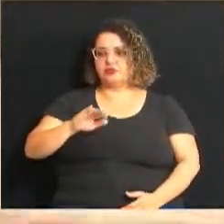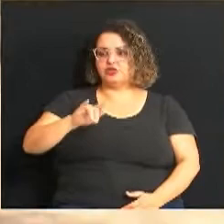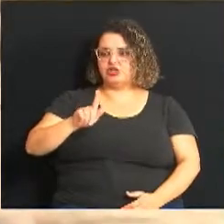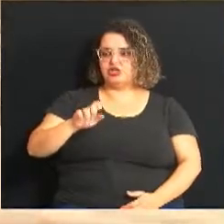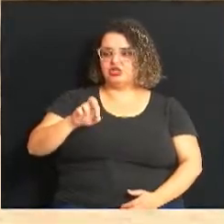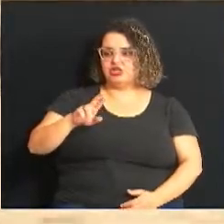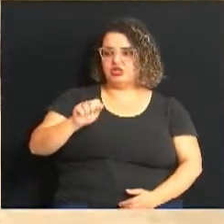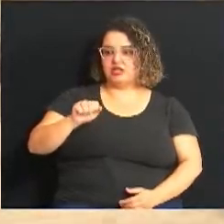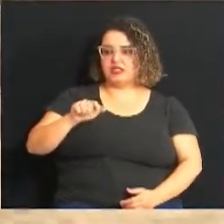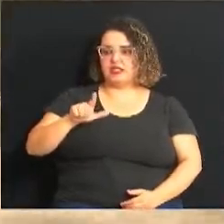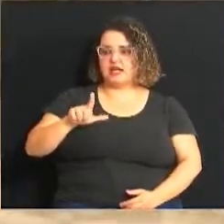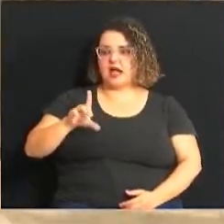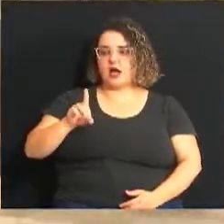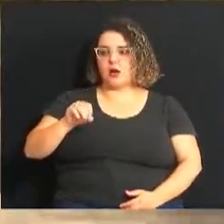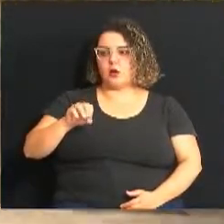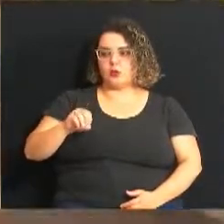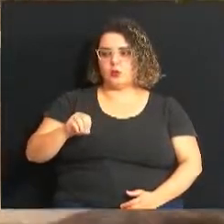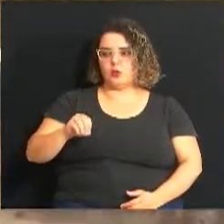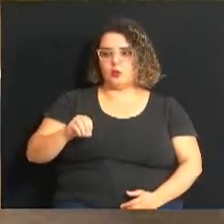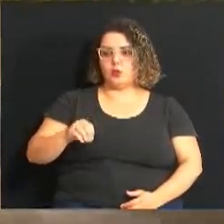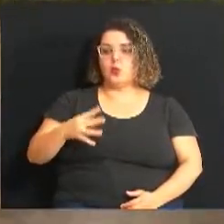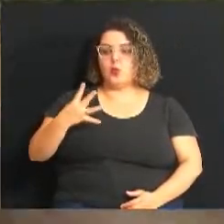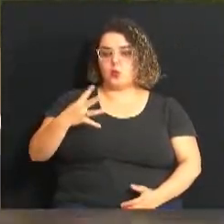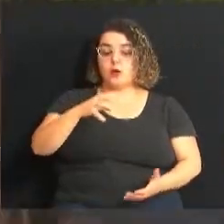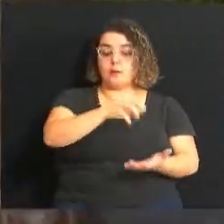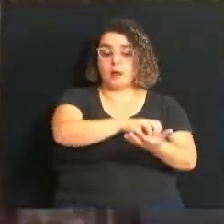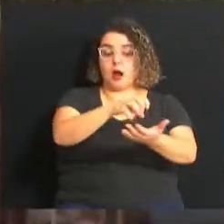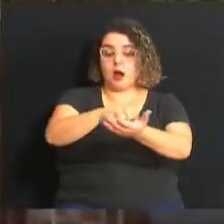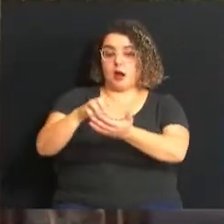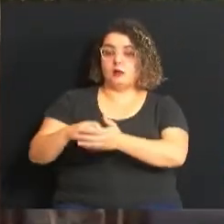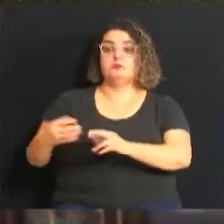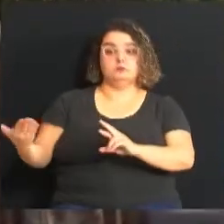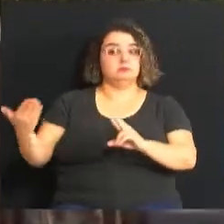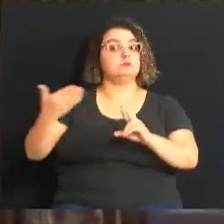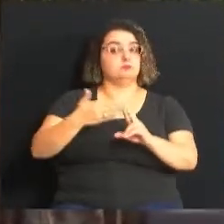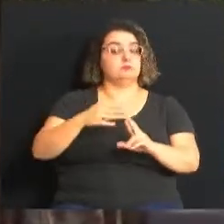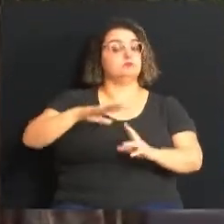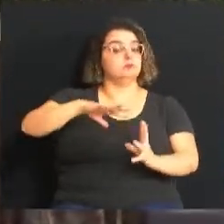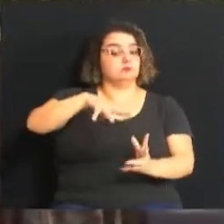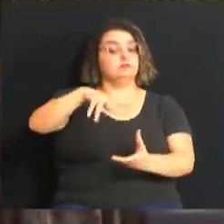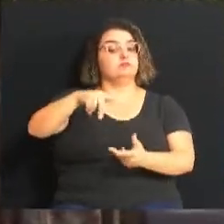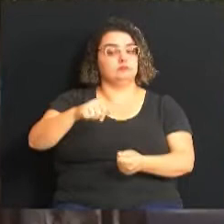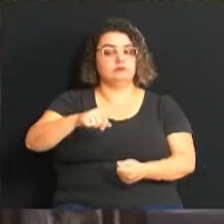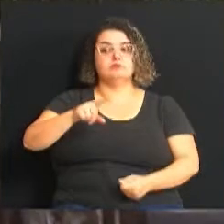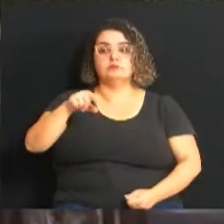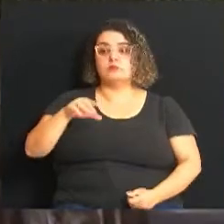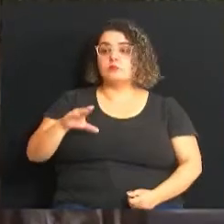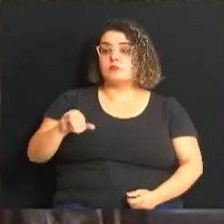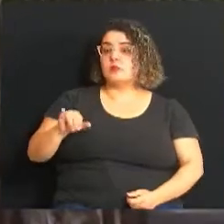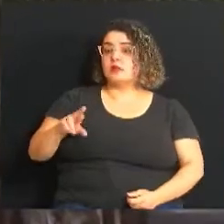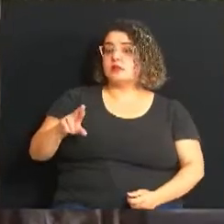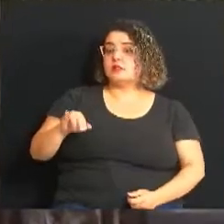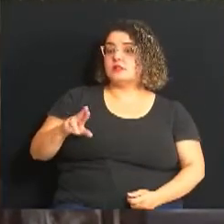grandes laboratórios que são referência mundial. É aqui que está, por exemplo, o Sirius, maior e mais